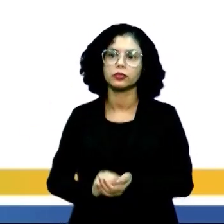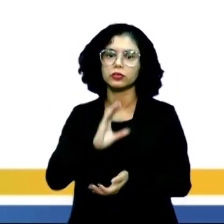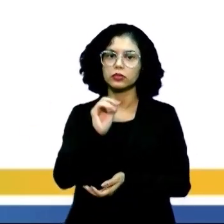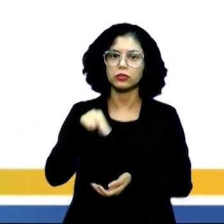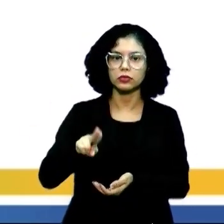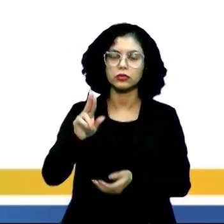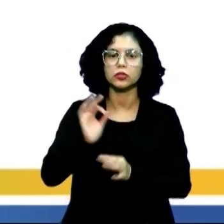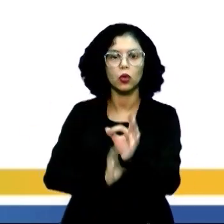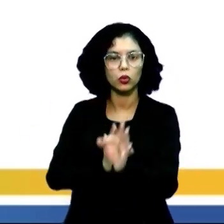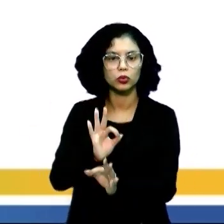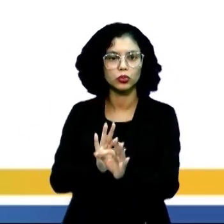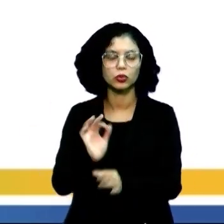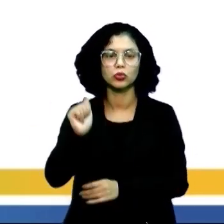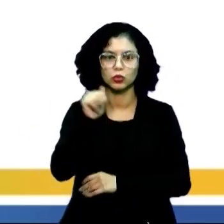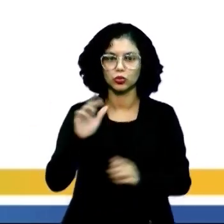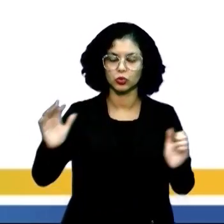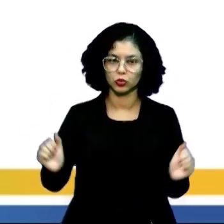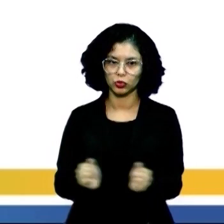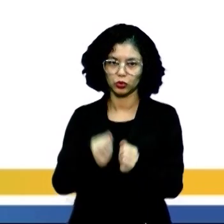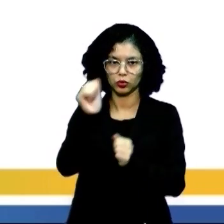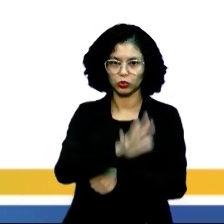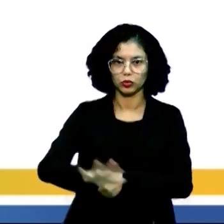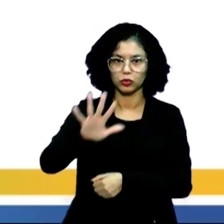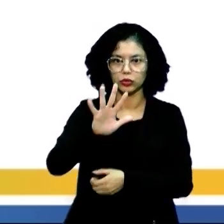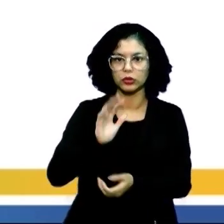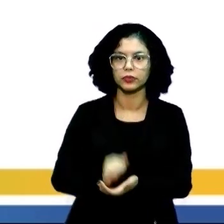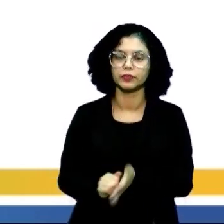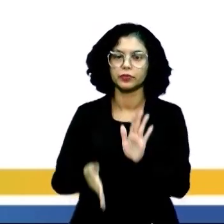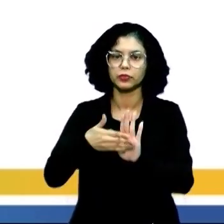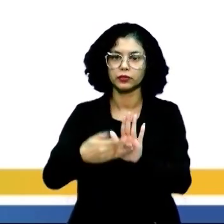ONU, da Organização das Nações Unidas, provar que o